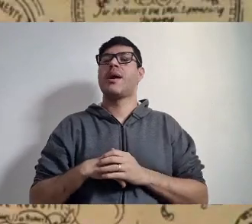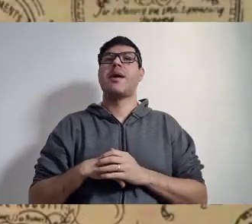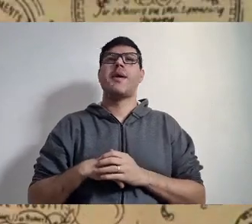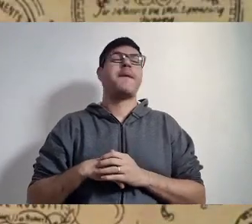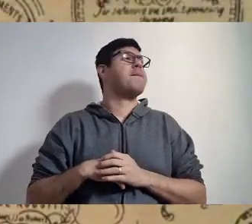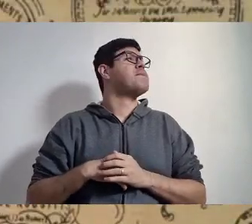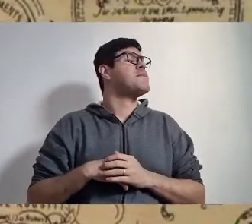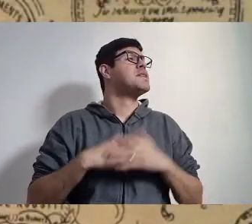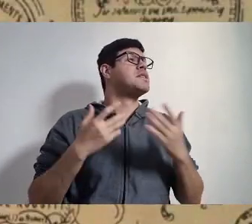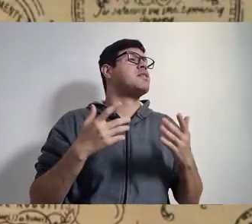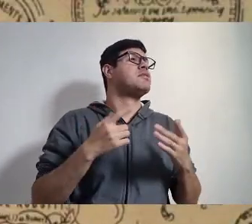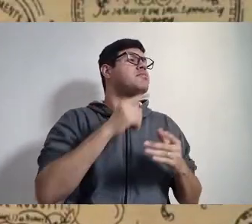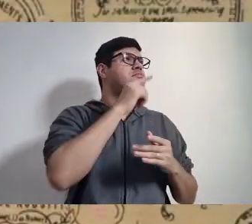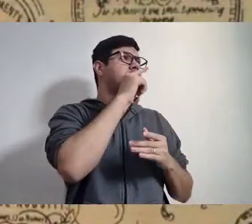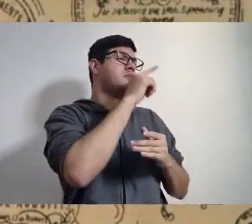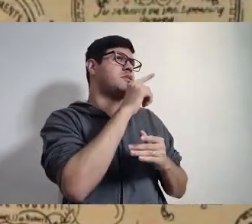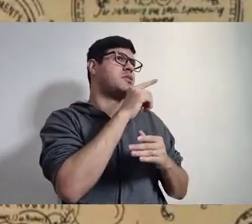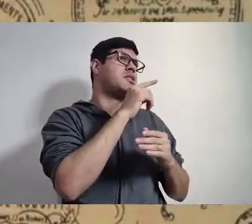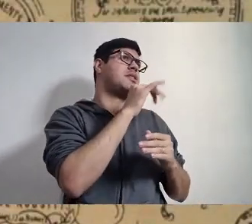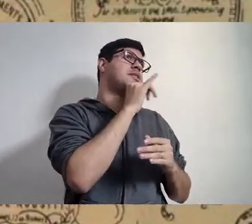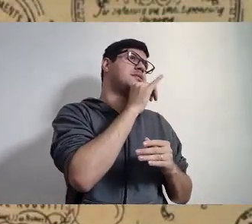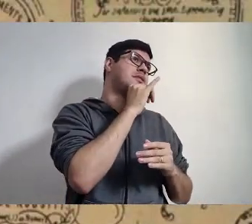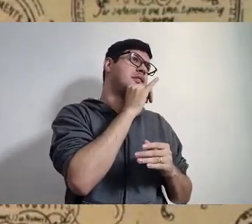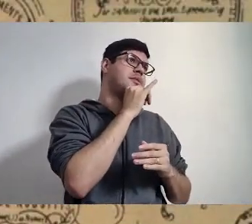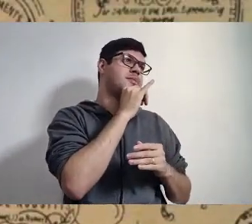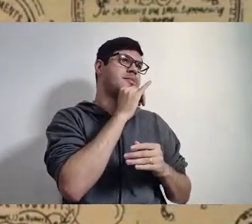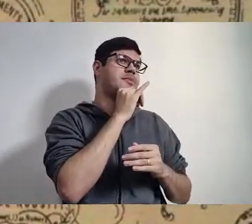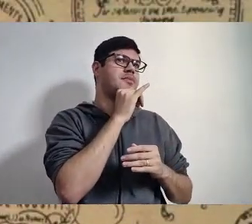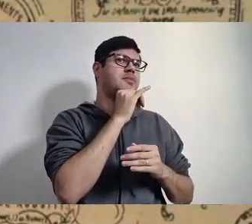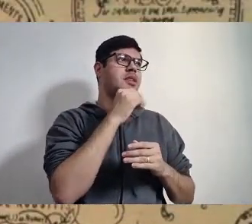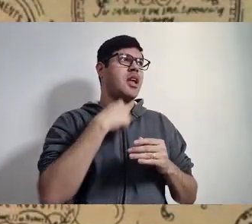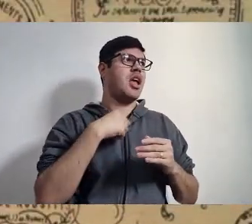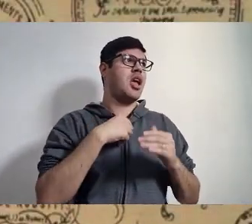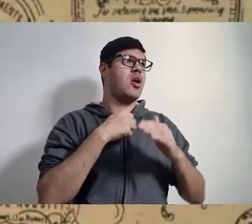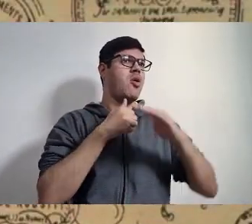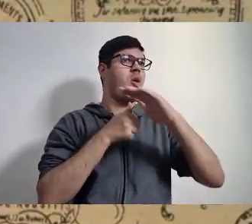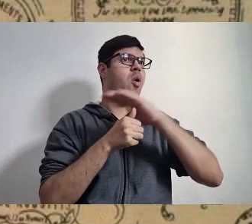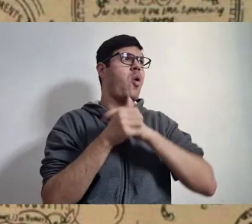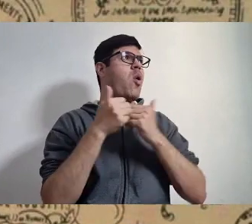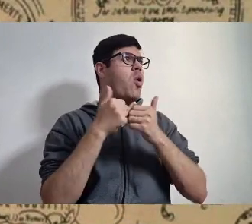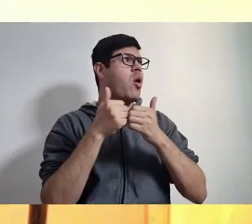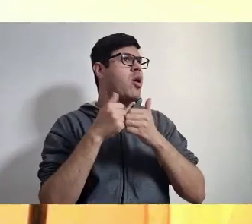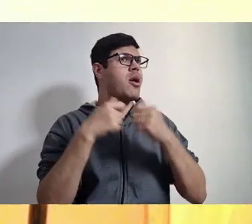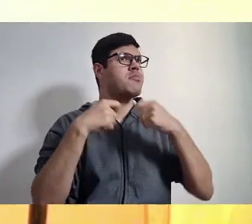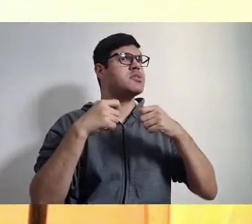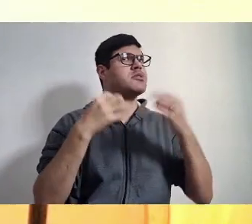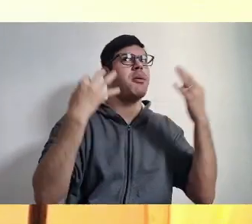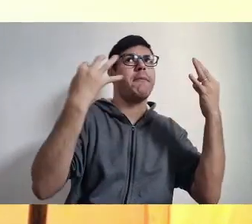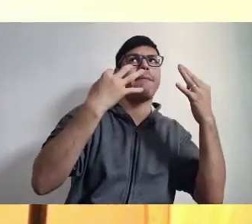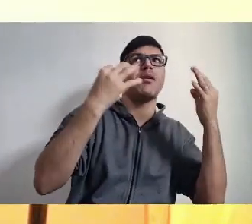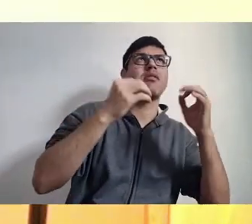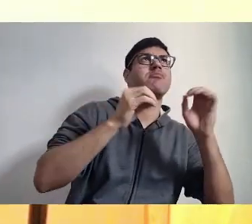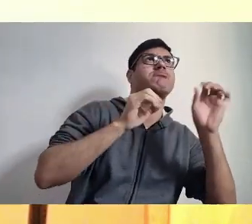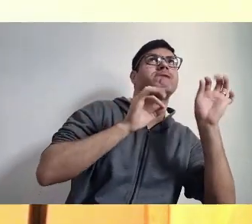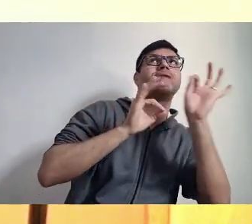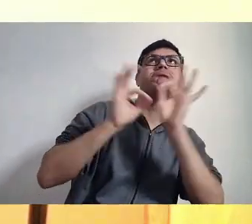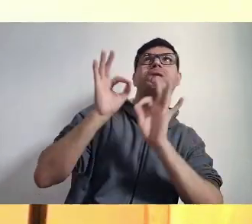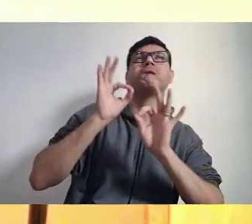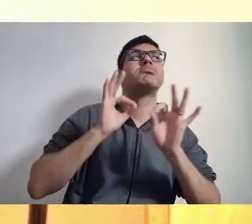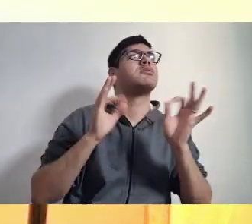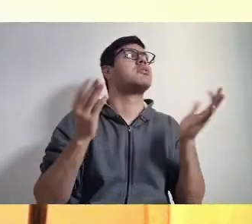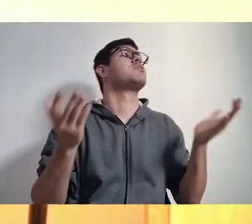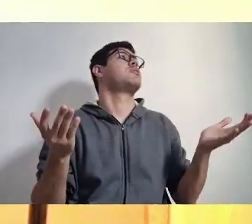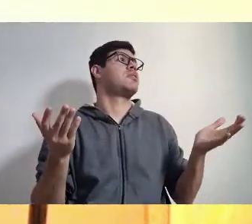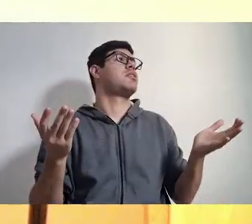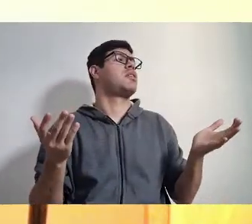consumindo um produto e que tem que estar em boas condições de uso. Tá perfeito. A empresa tem que deixar tudo perfeito, tudo Intacto, bonitinho.